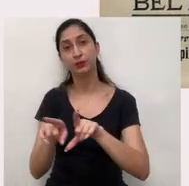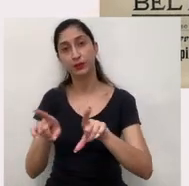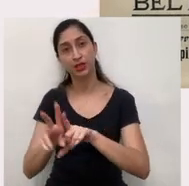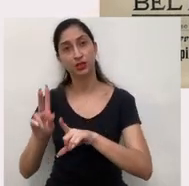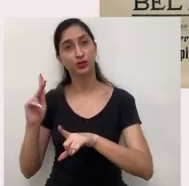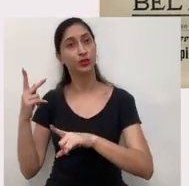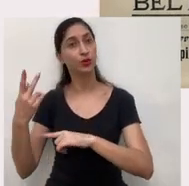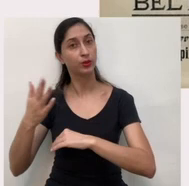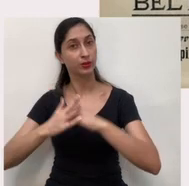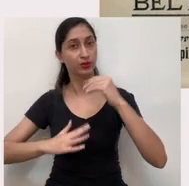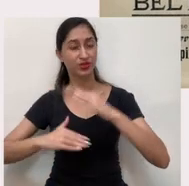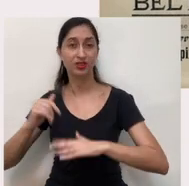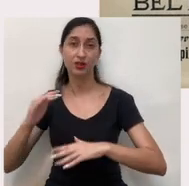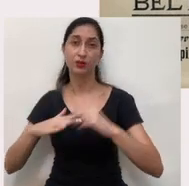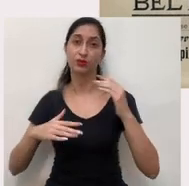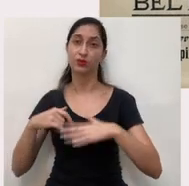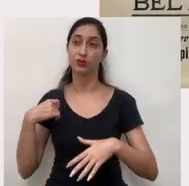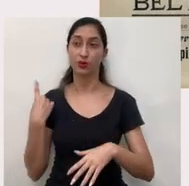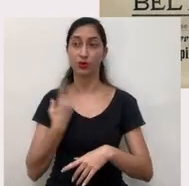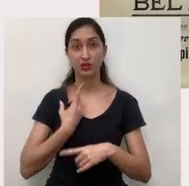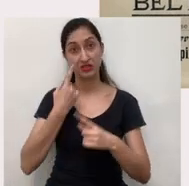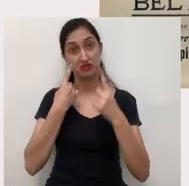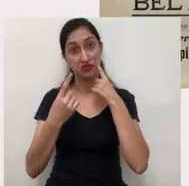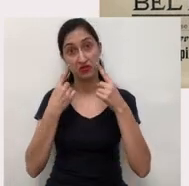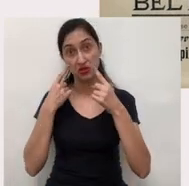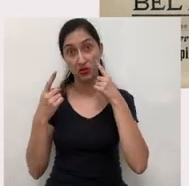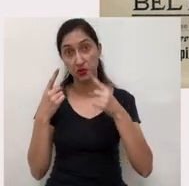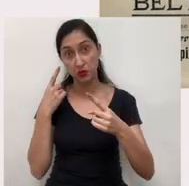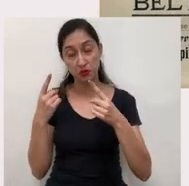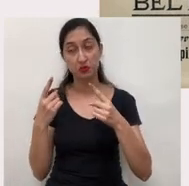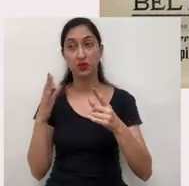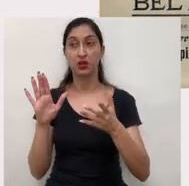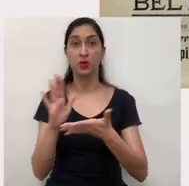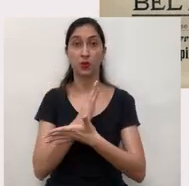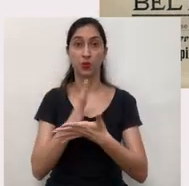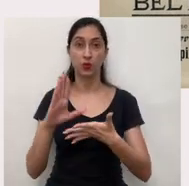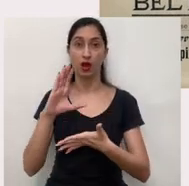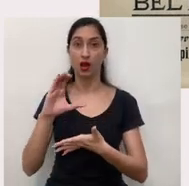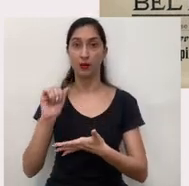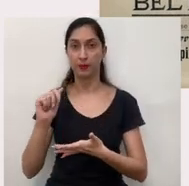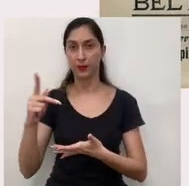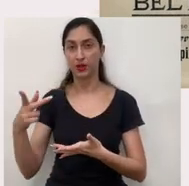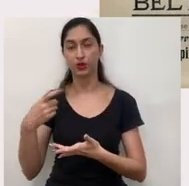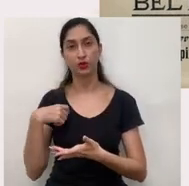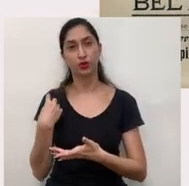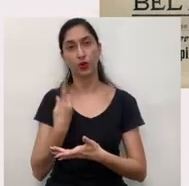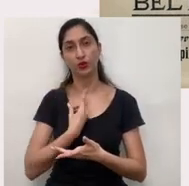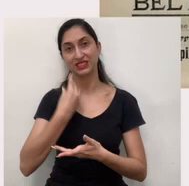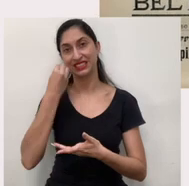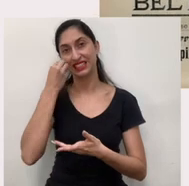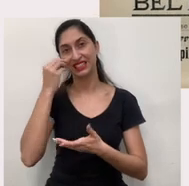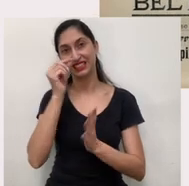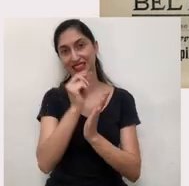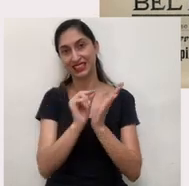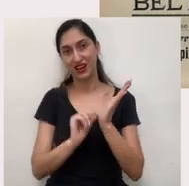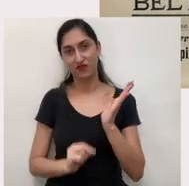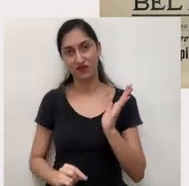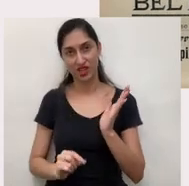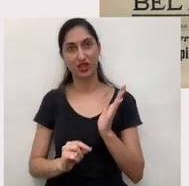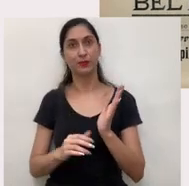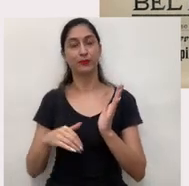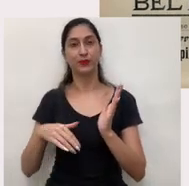muito importantes para a gente, em determinado capítulo, né, tentar fazer essa escrita